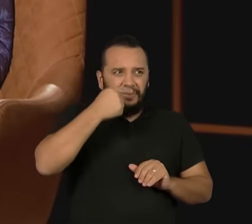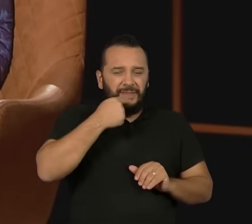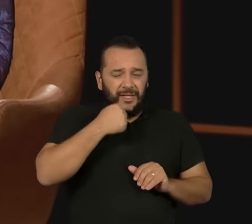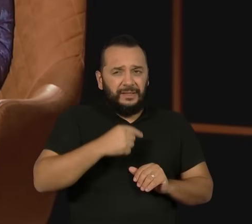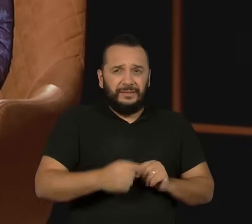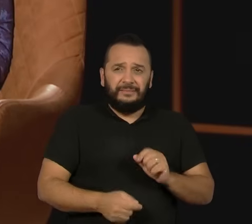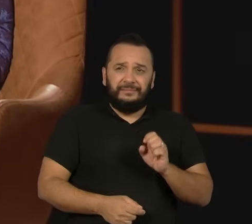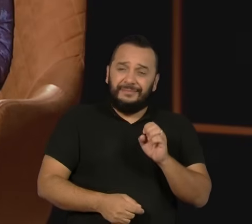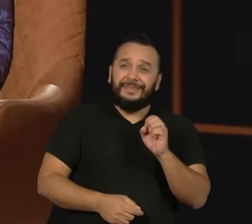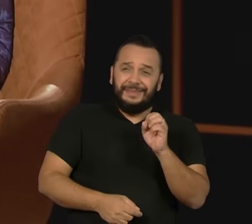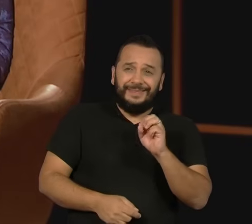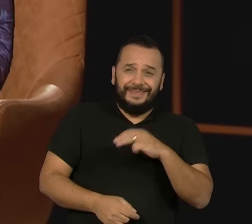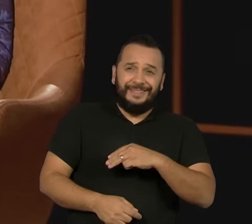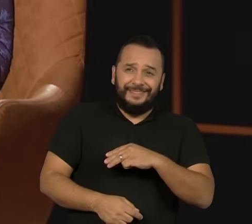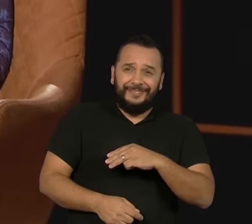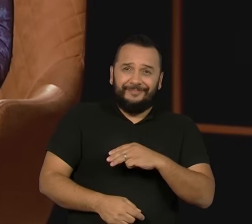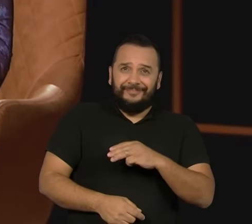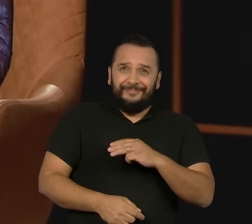Também estou.